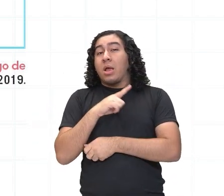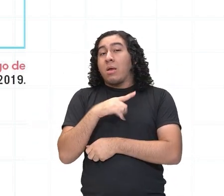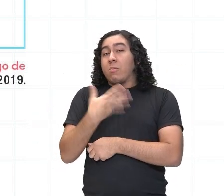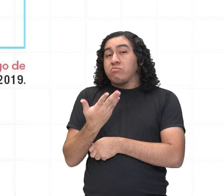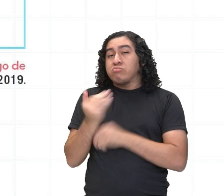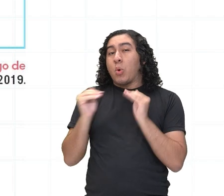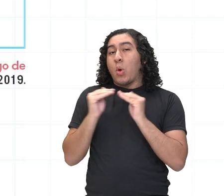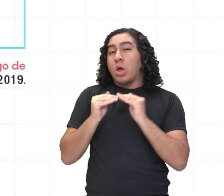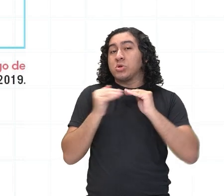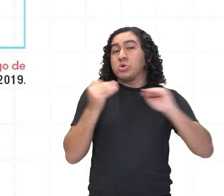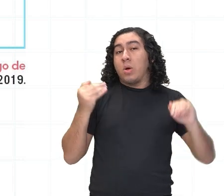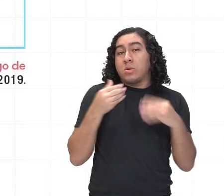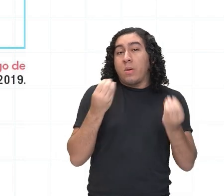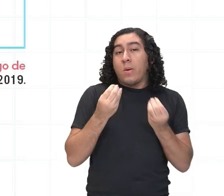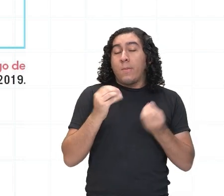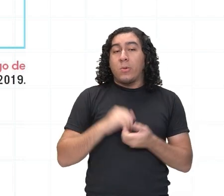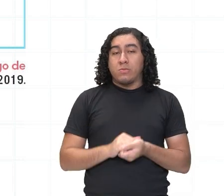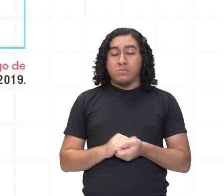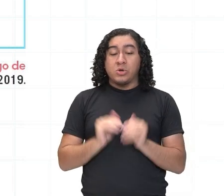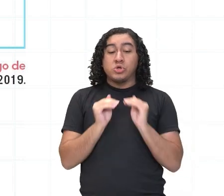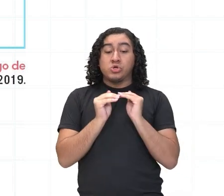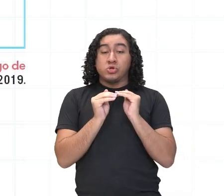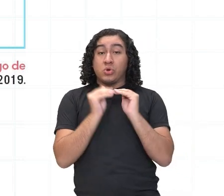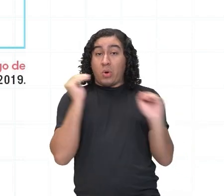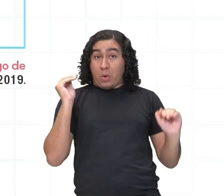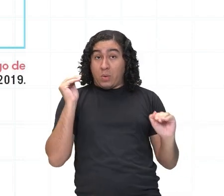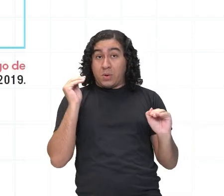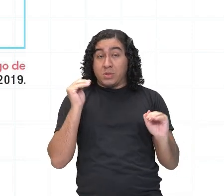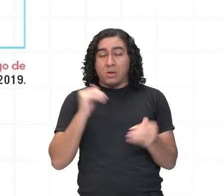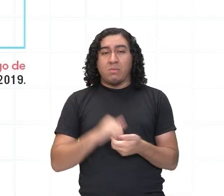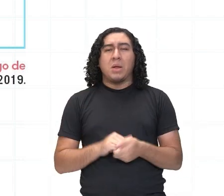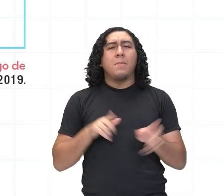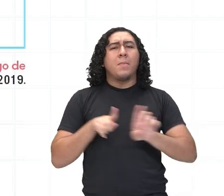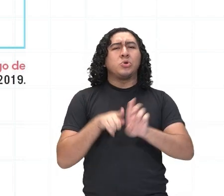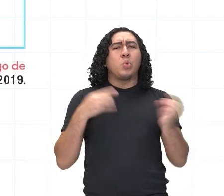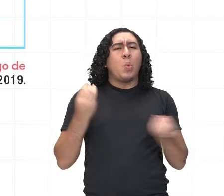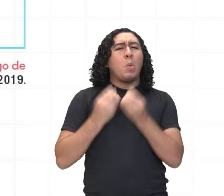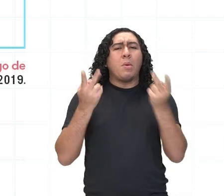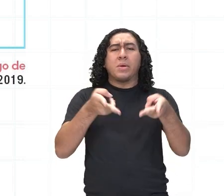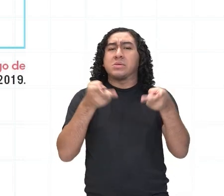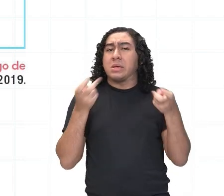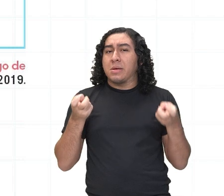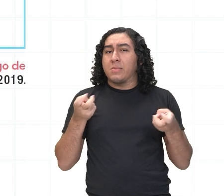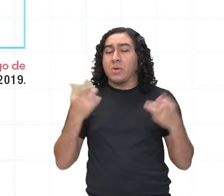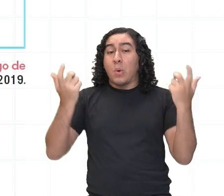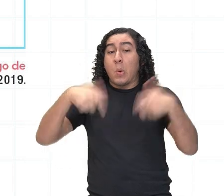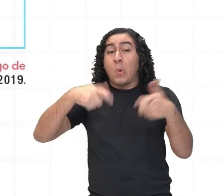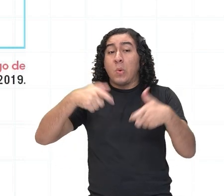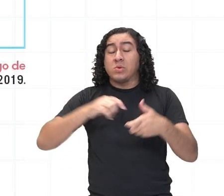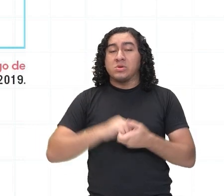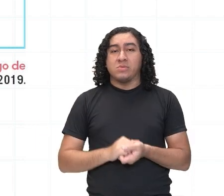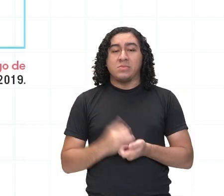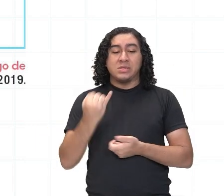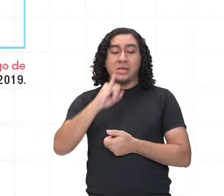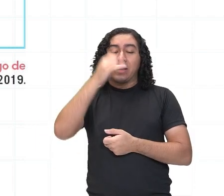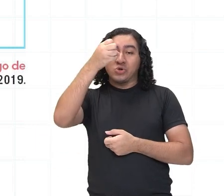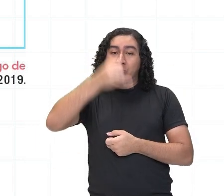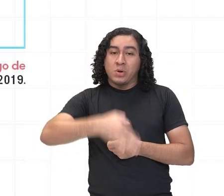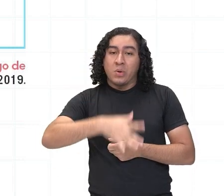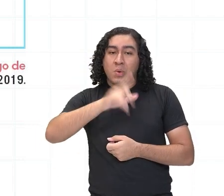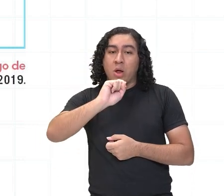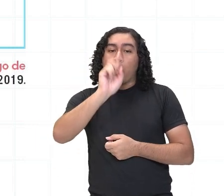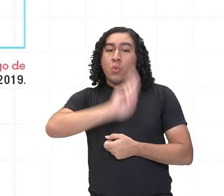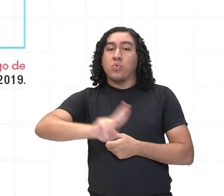se posicionando de maneira contrária. E como é que eu posso perceber isso? Quando ele fala aí, usa o